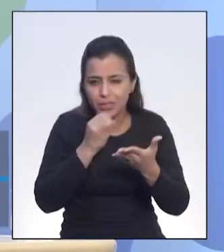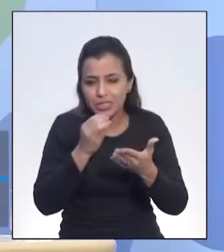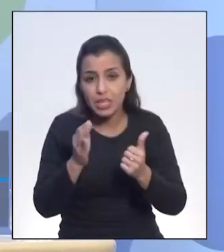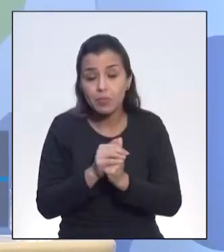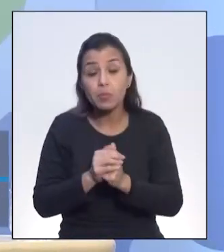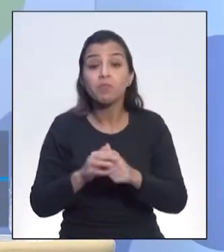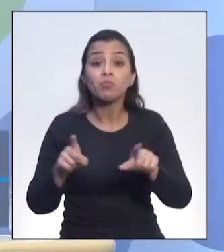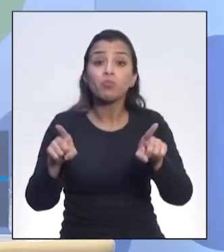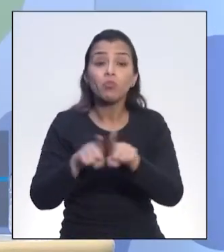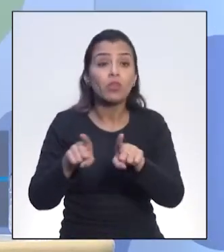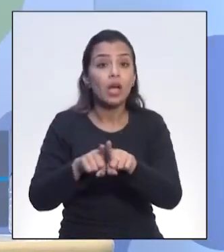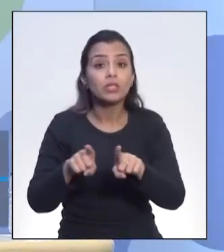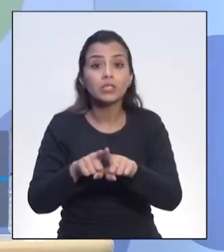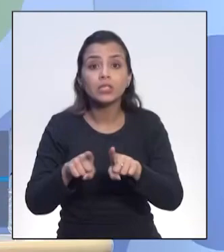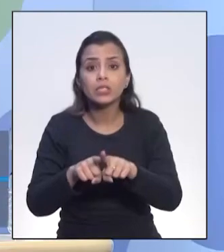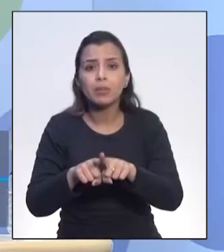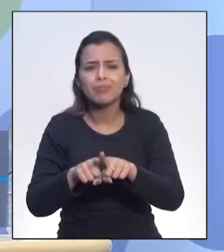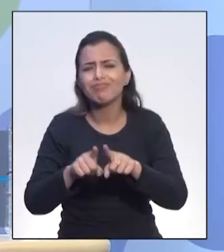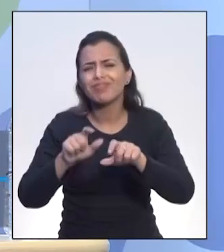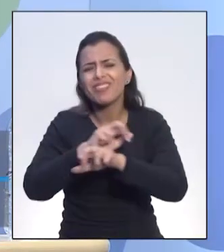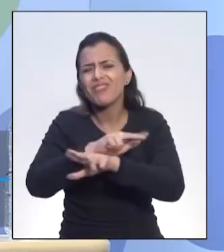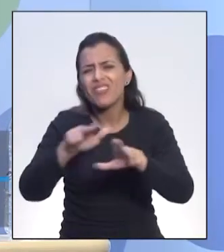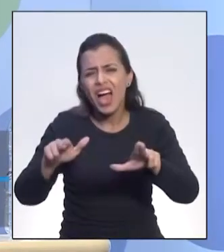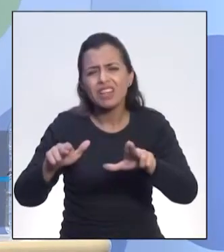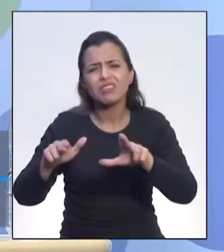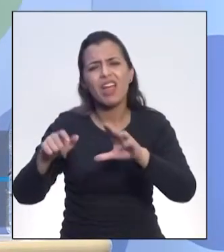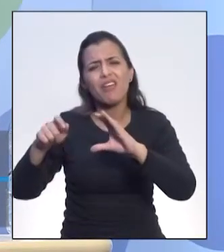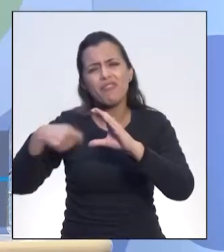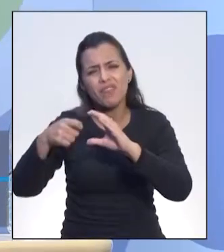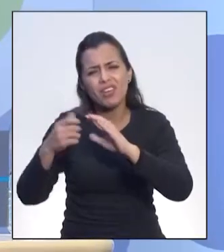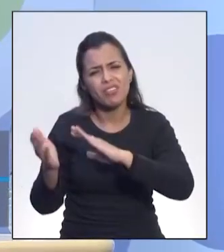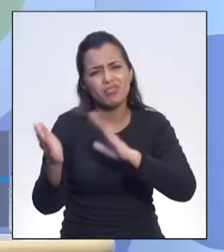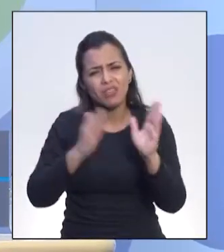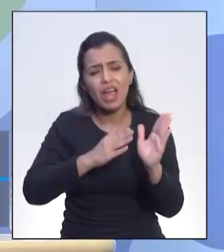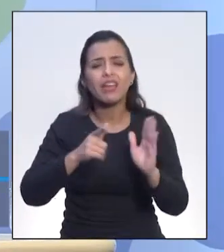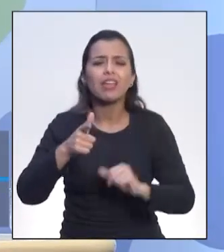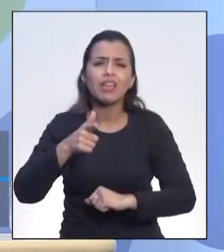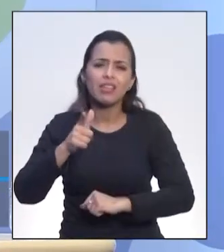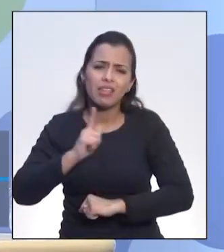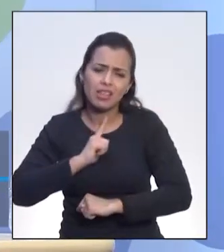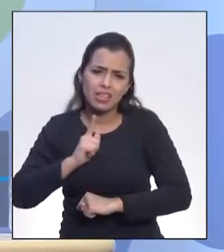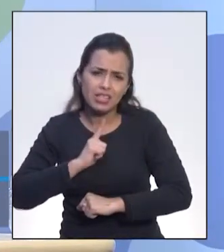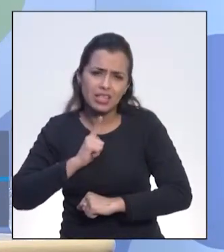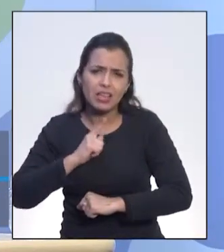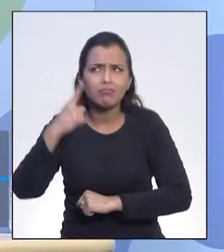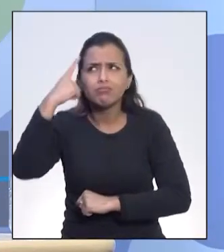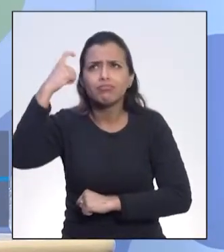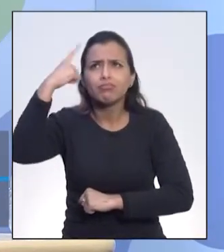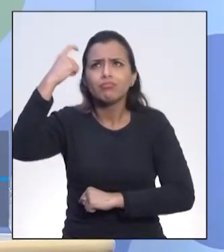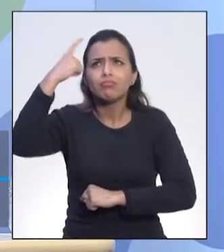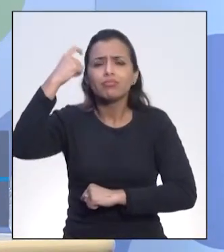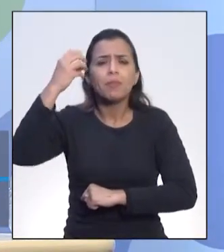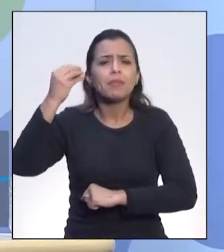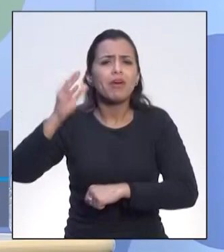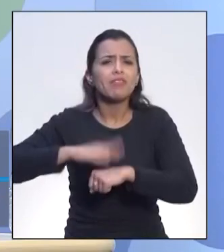ali... é só a gente ver aqueles vídeos onde as pessoas têm ideias brilhantes para fazer coisas incríveis, né? Então, assim, é só a